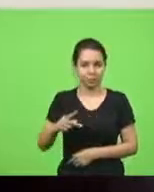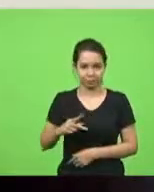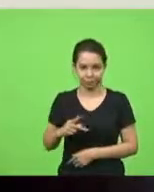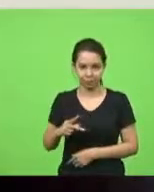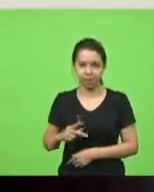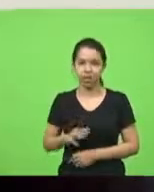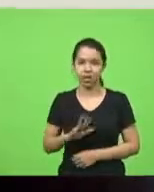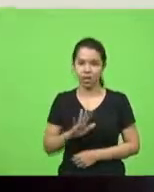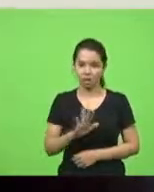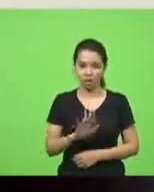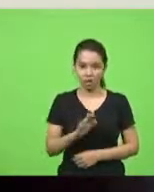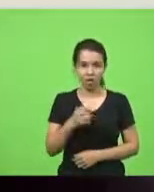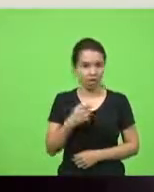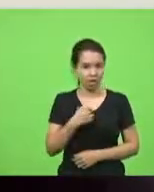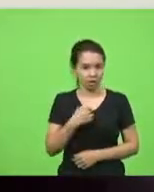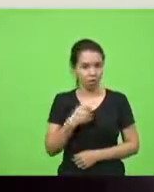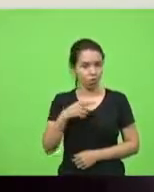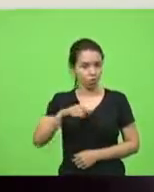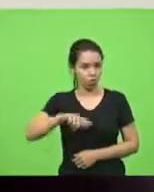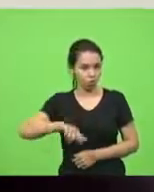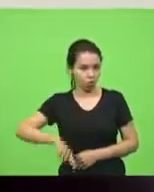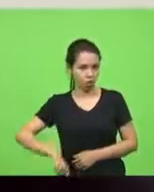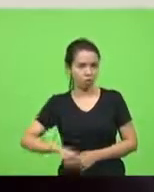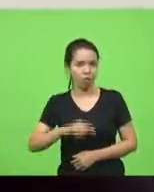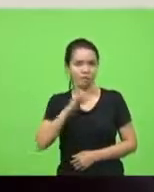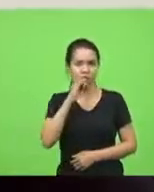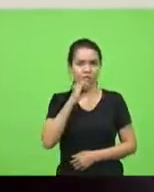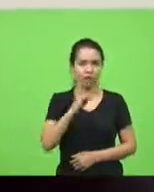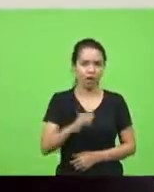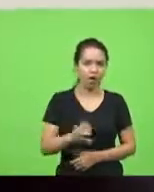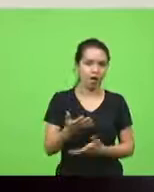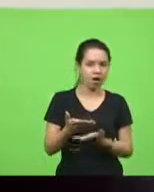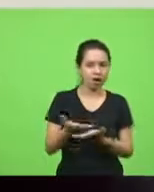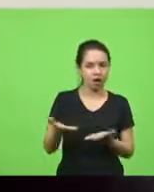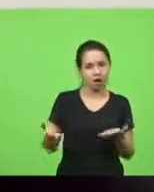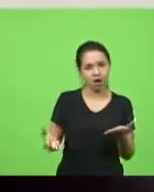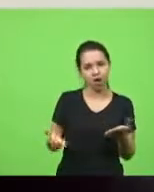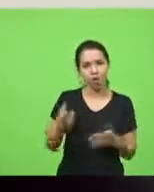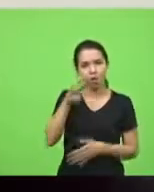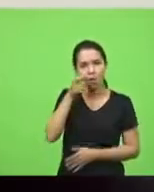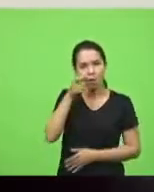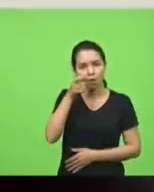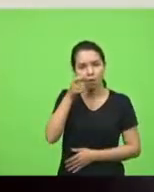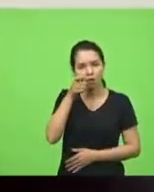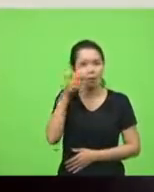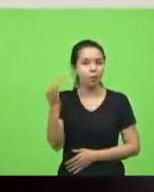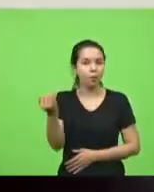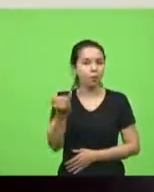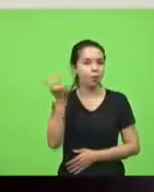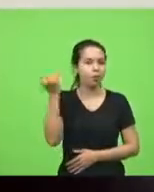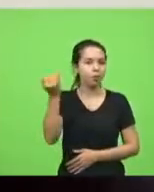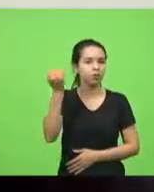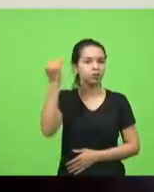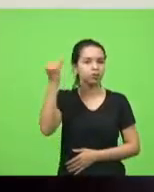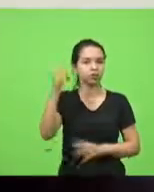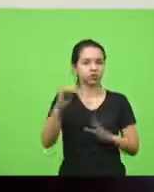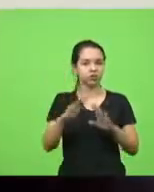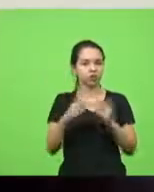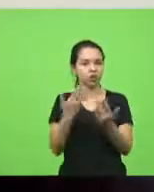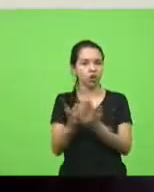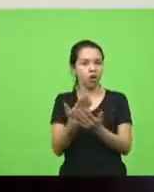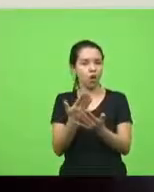uma vez dizer a todos que estão nos acompanhando a importância que tem uma escola aberta